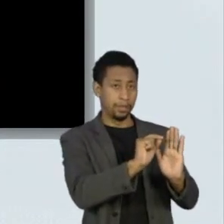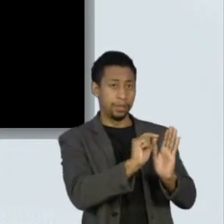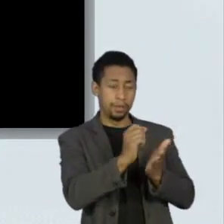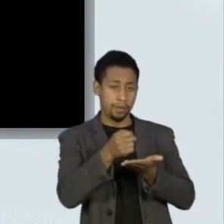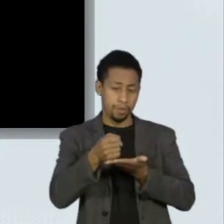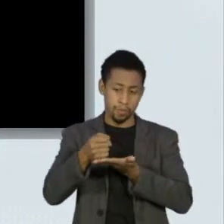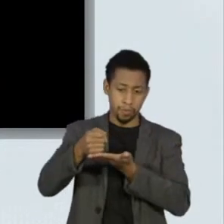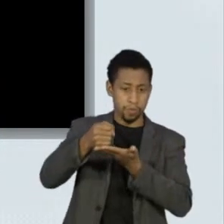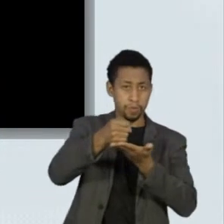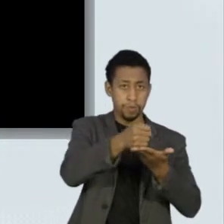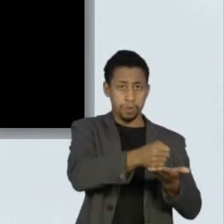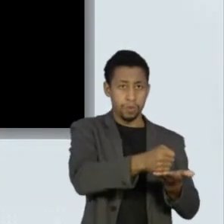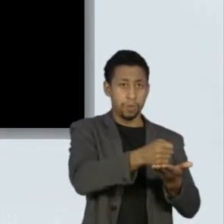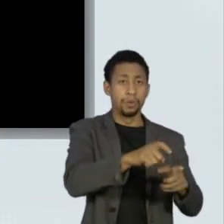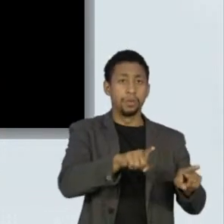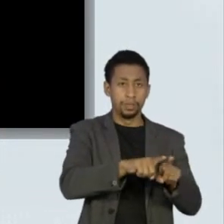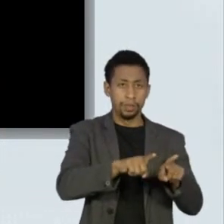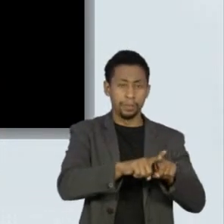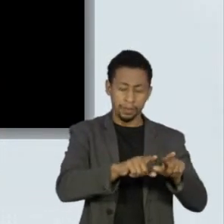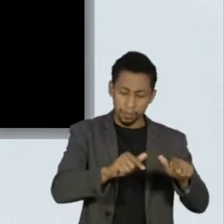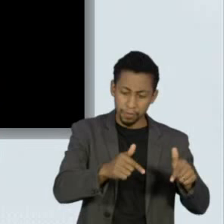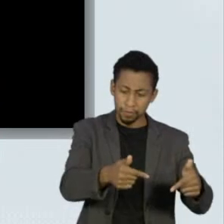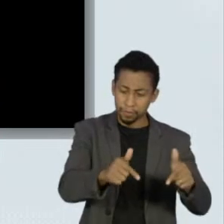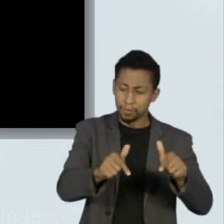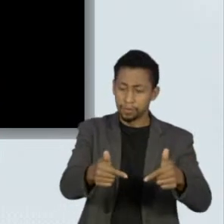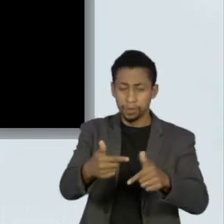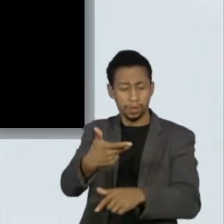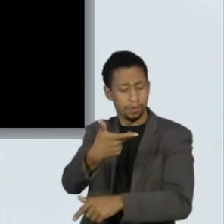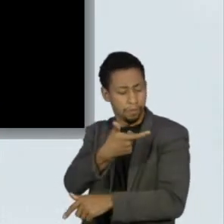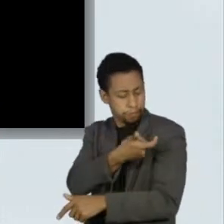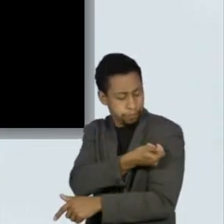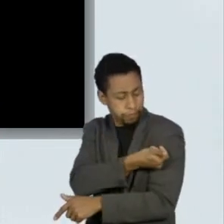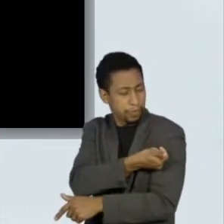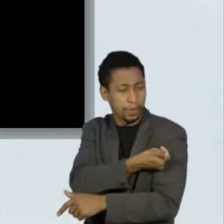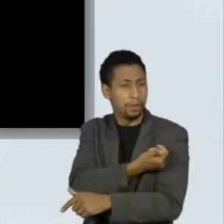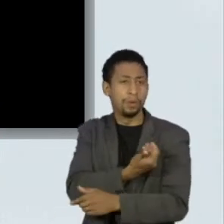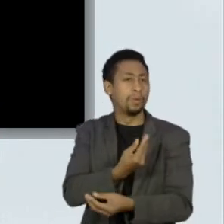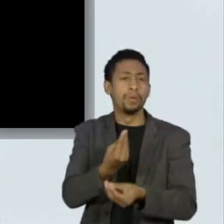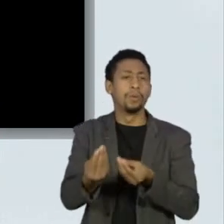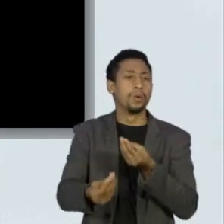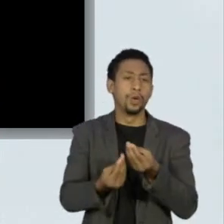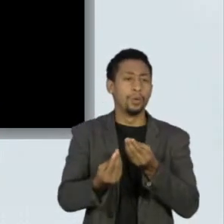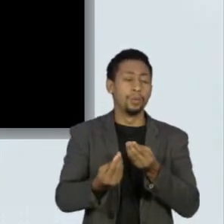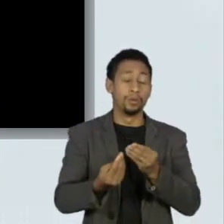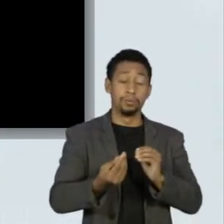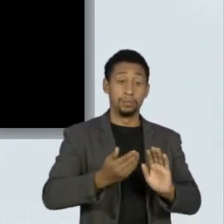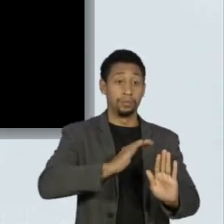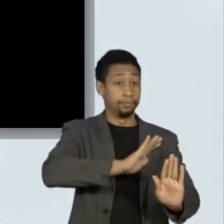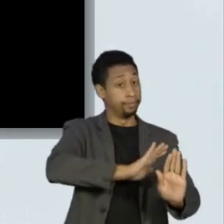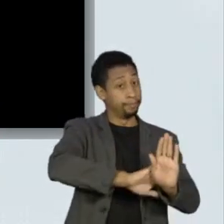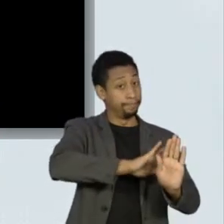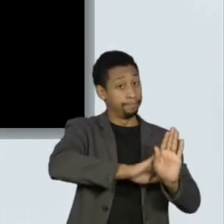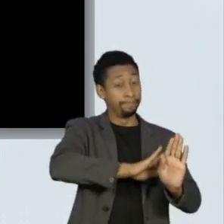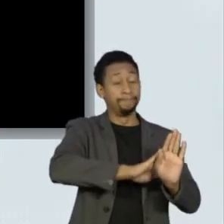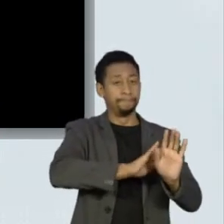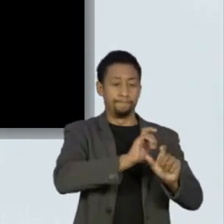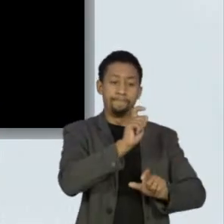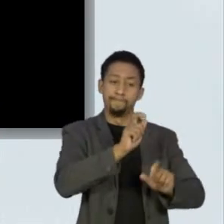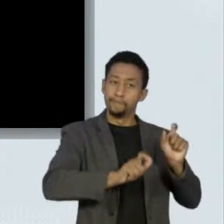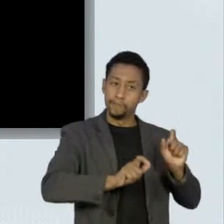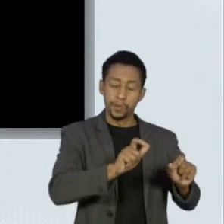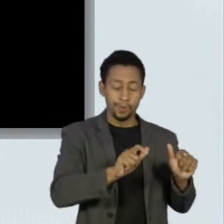esforço de muitas outras pessoas. Elas não chegam magicamente, elas chegam através de